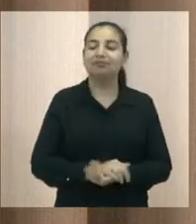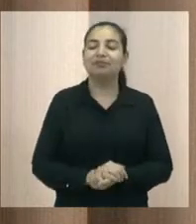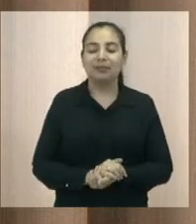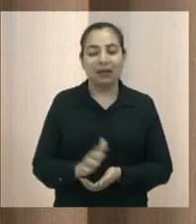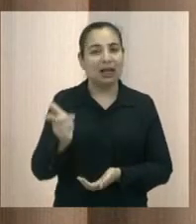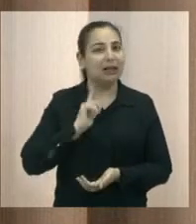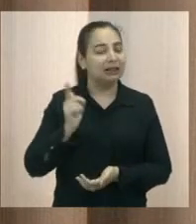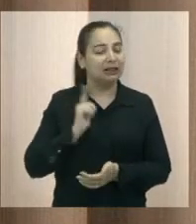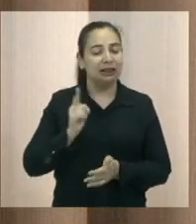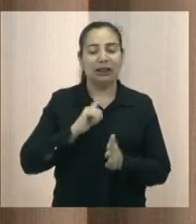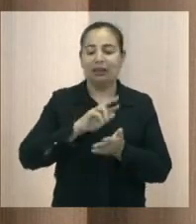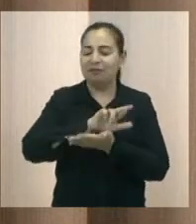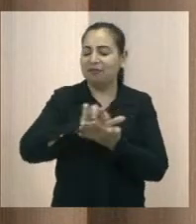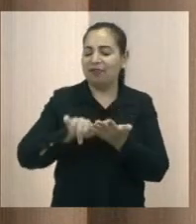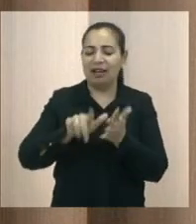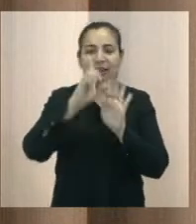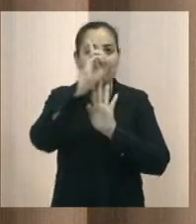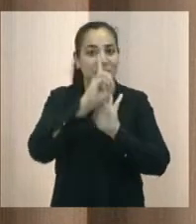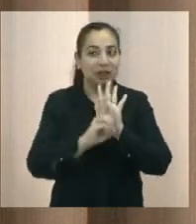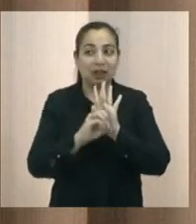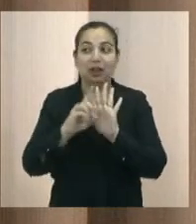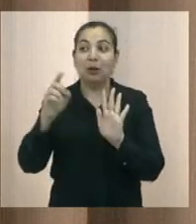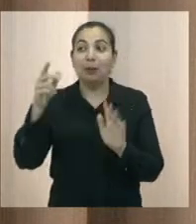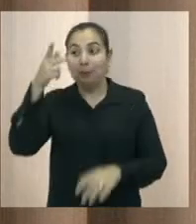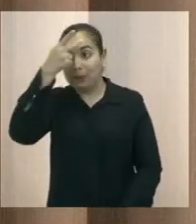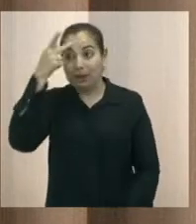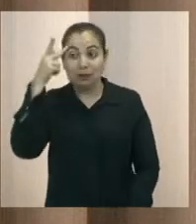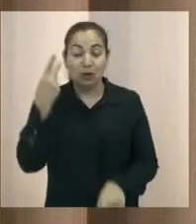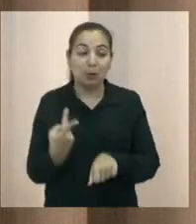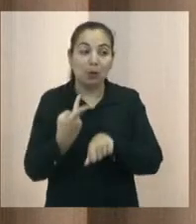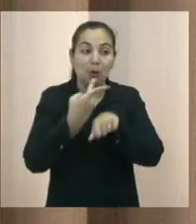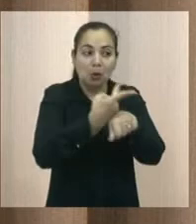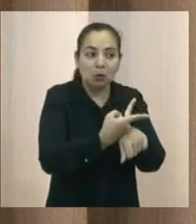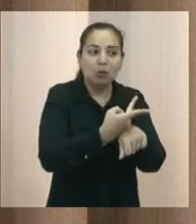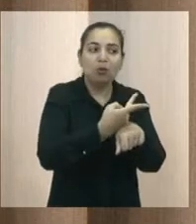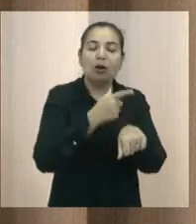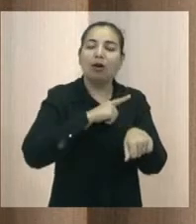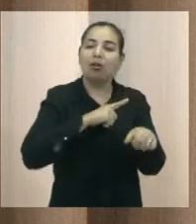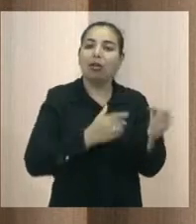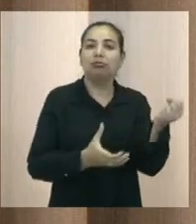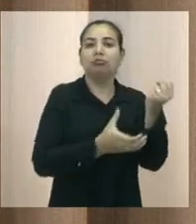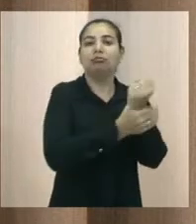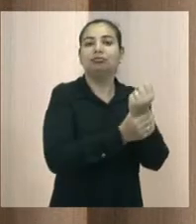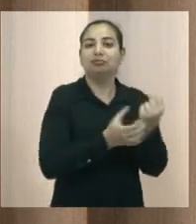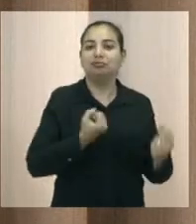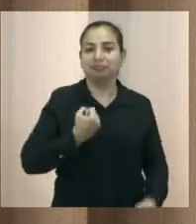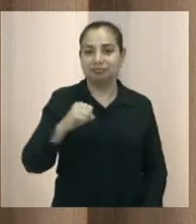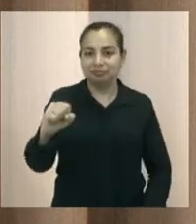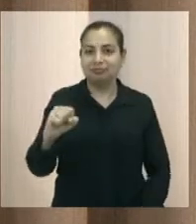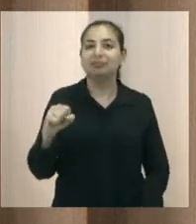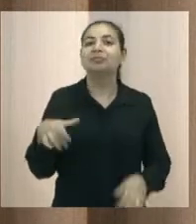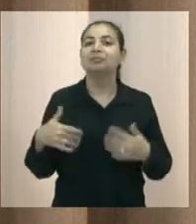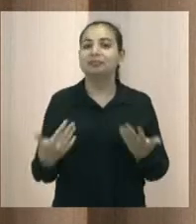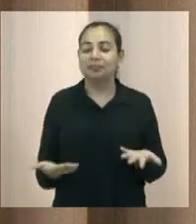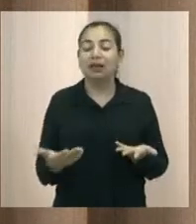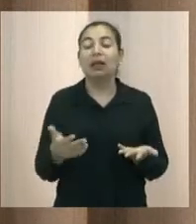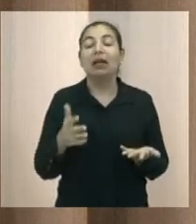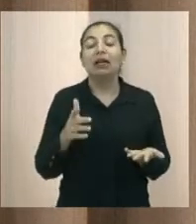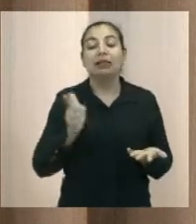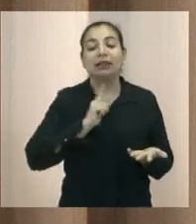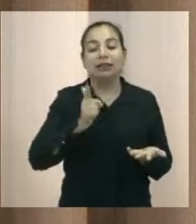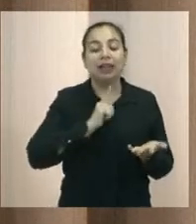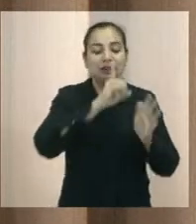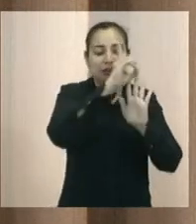que a população busca garantir através da Defensoria, né? Aqui a gente encaminha muito, desde o